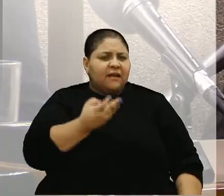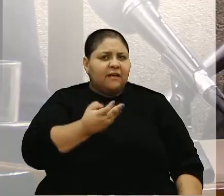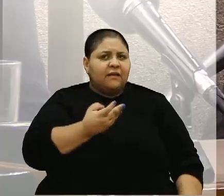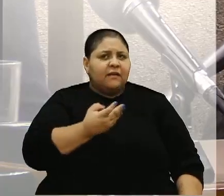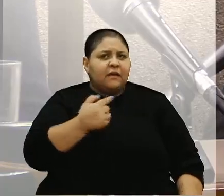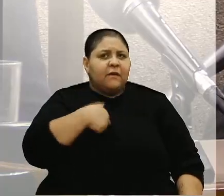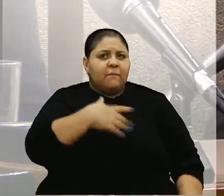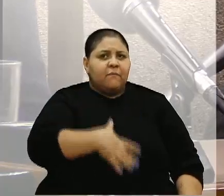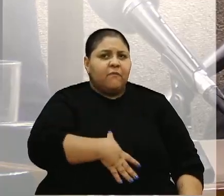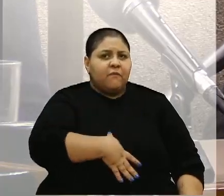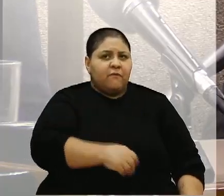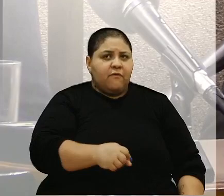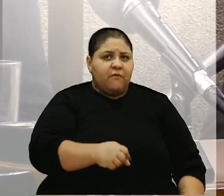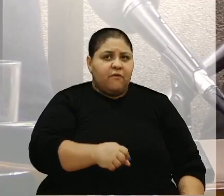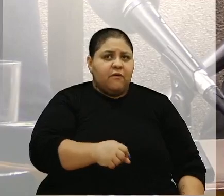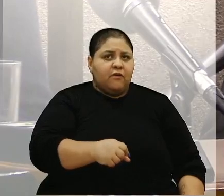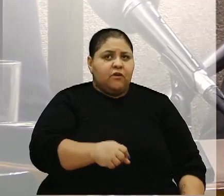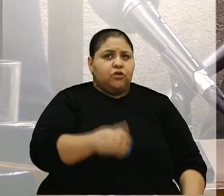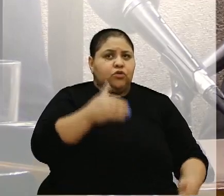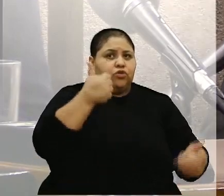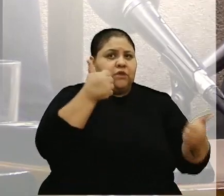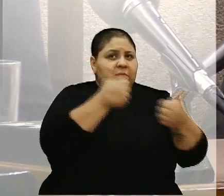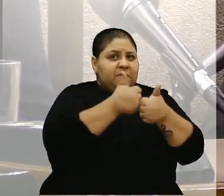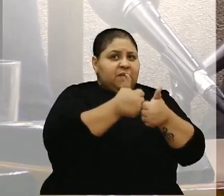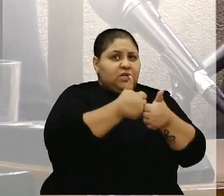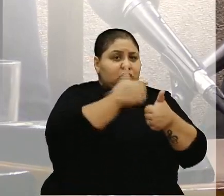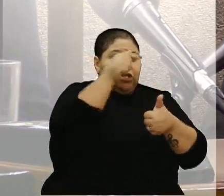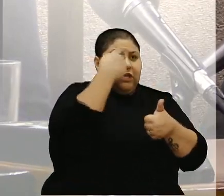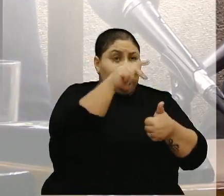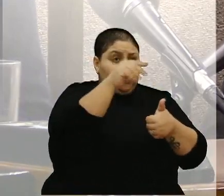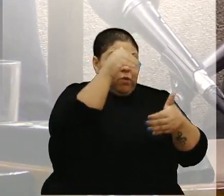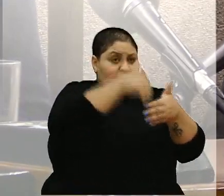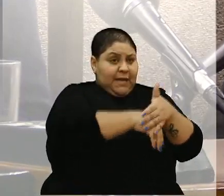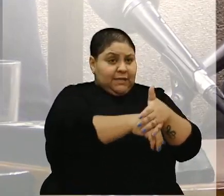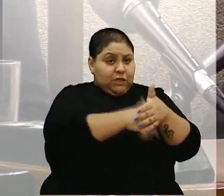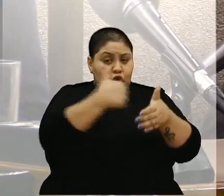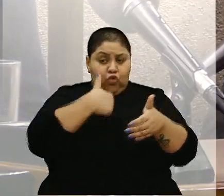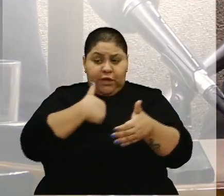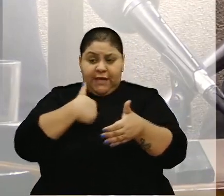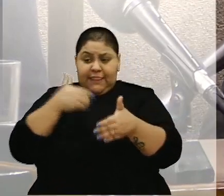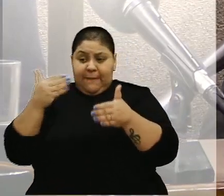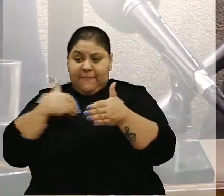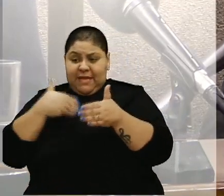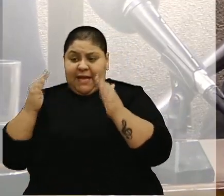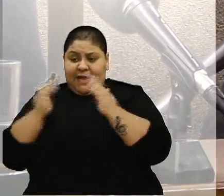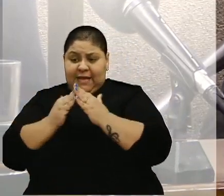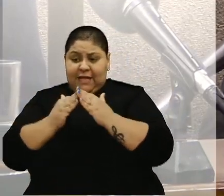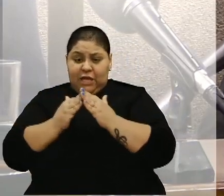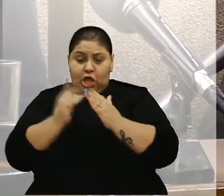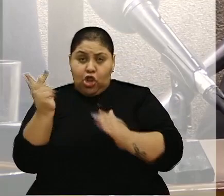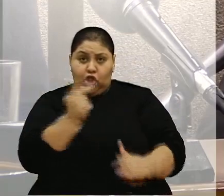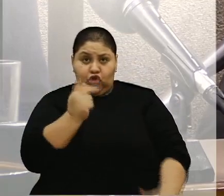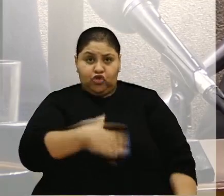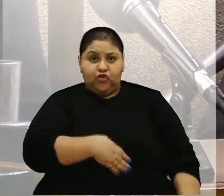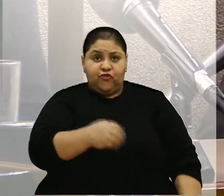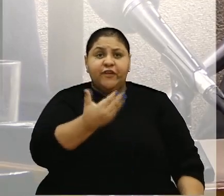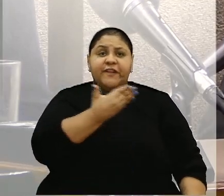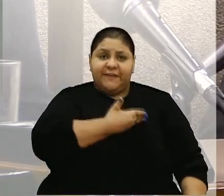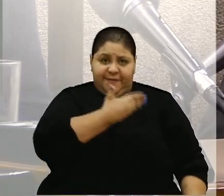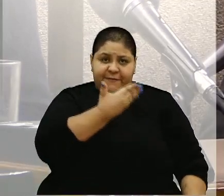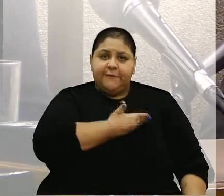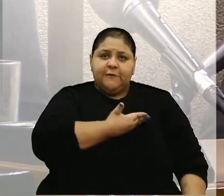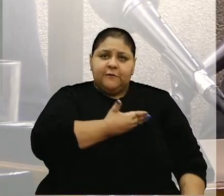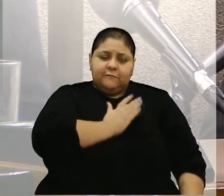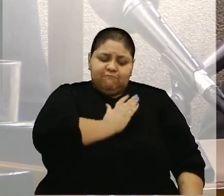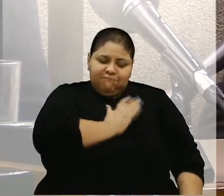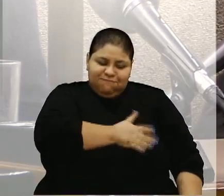filho queria ficar mais na sua casa do que na minha. É verdade. Os nossos filhos são amigos, amigos de